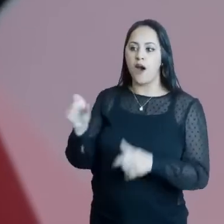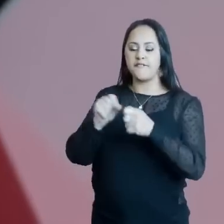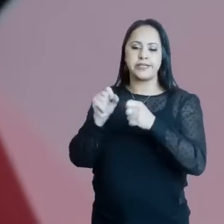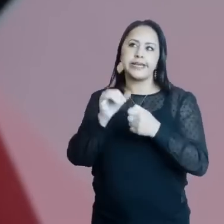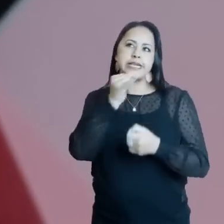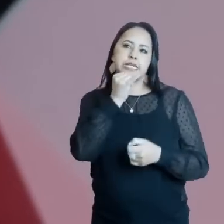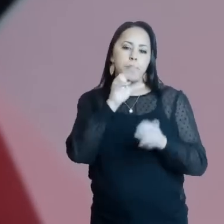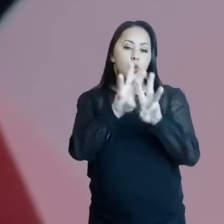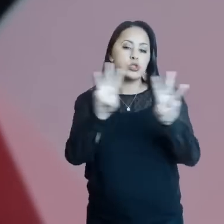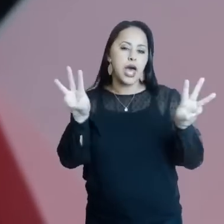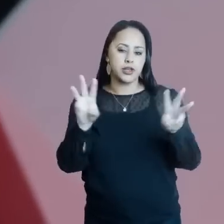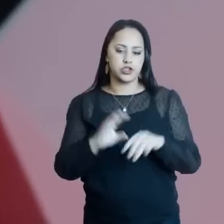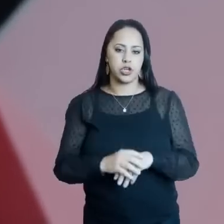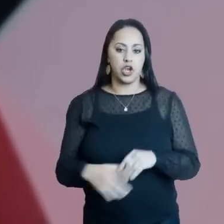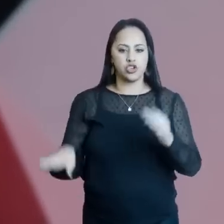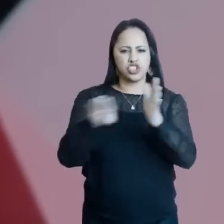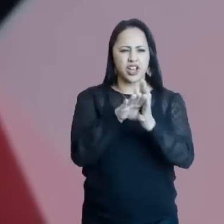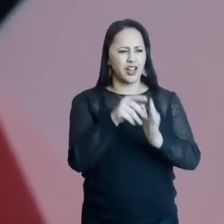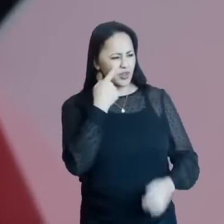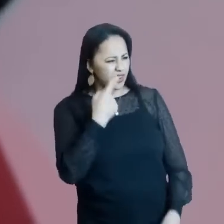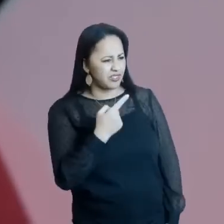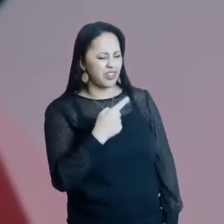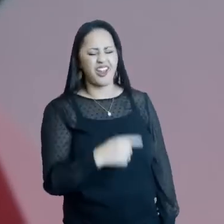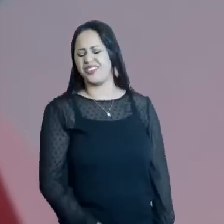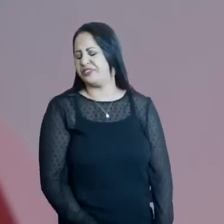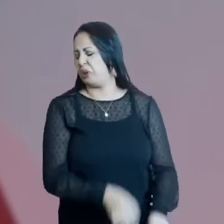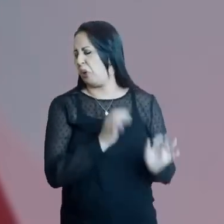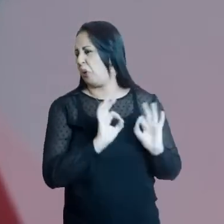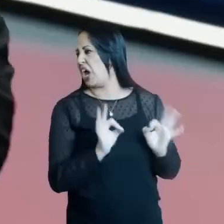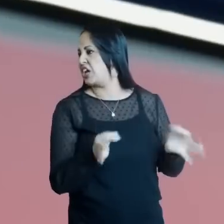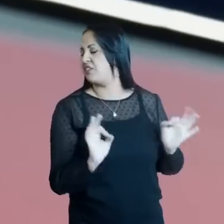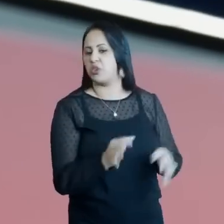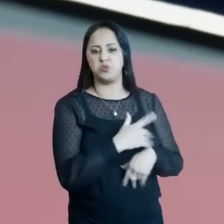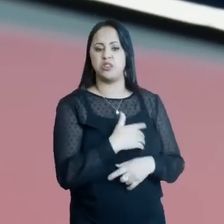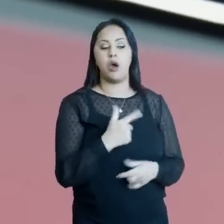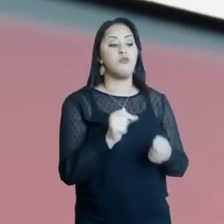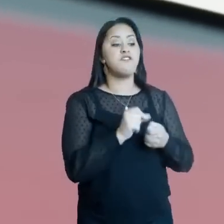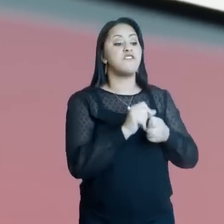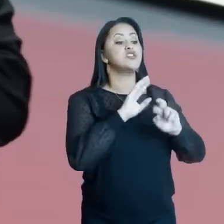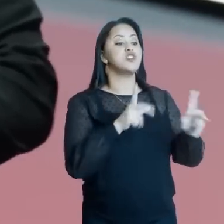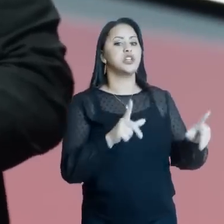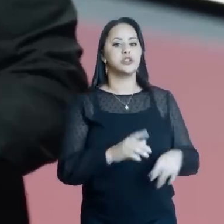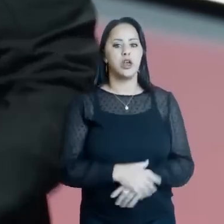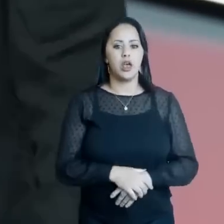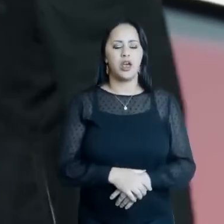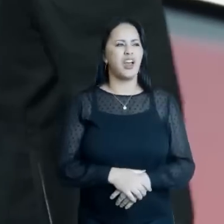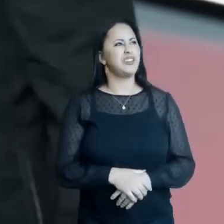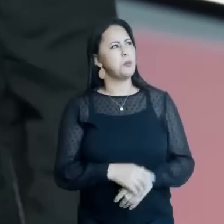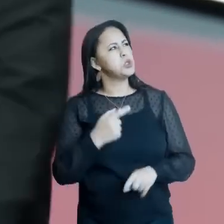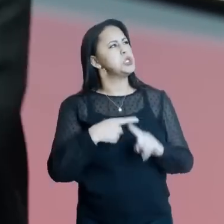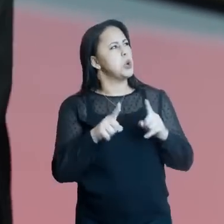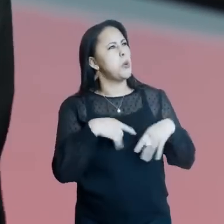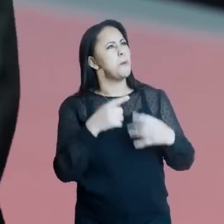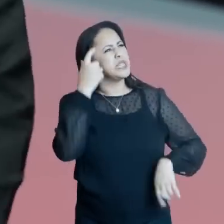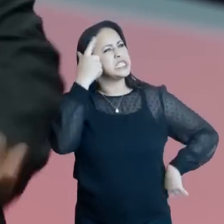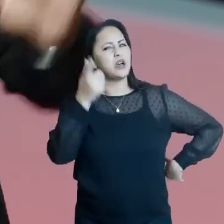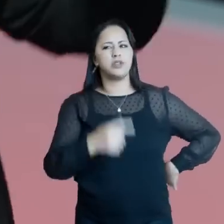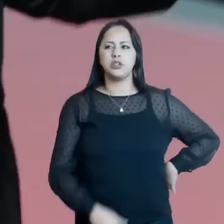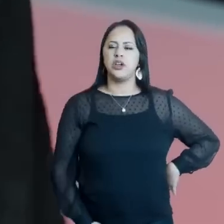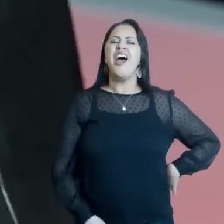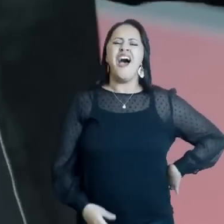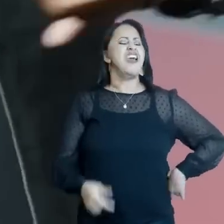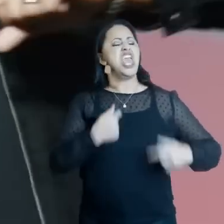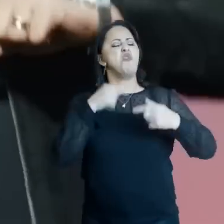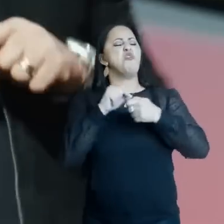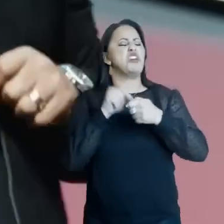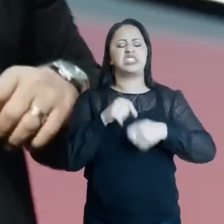site, e aí, quando chegava o site, eu falava, não, ficou ruim, eu não quero assim, não. Faz assim. Aí depois fala assim, quer saber? Não, não, deixa que eu mesmo faço, porque se eu